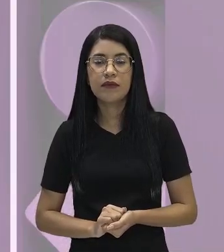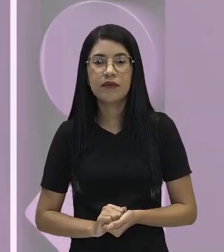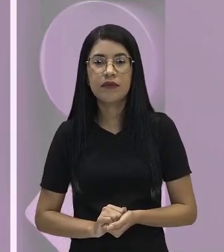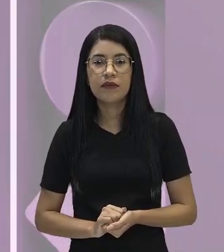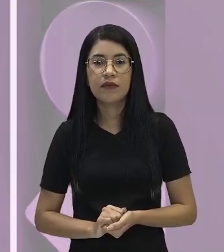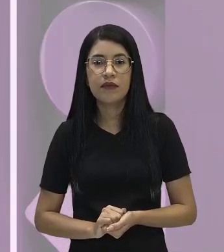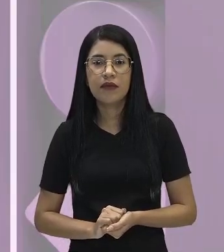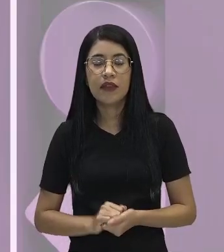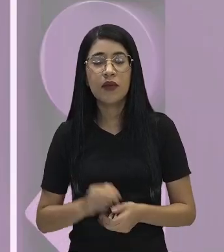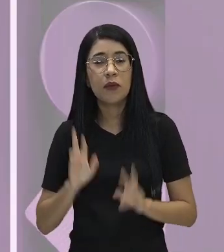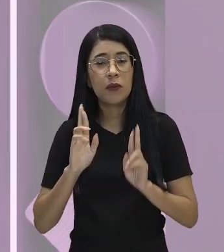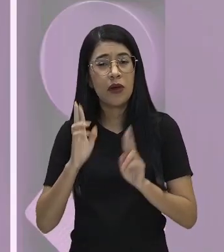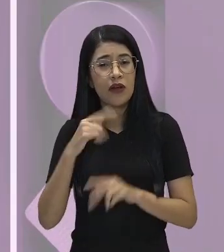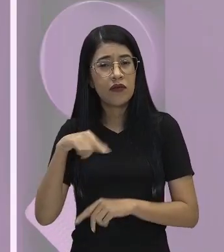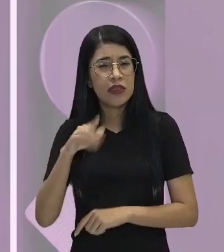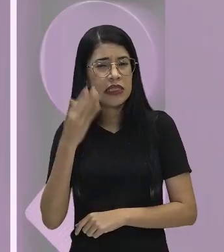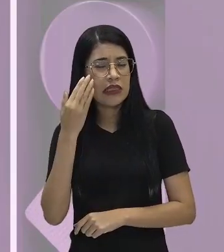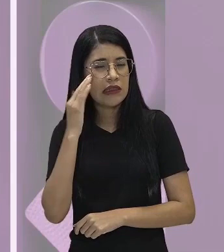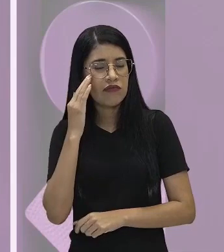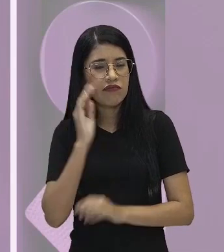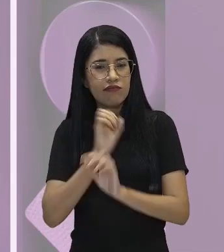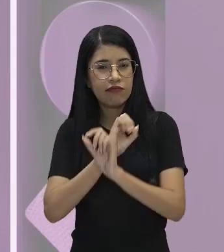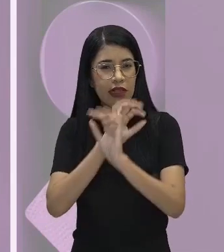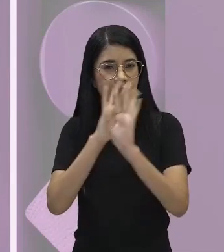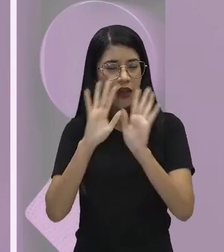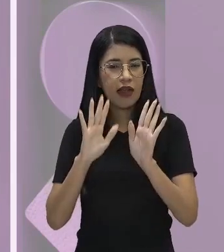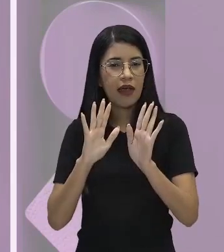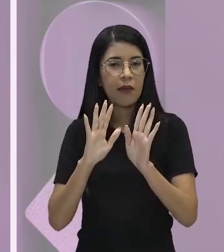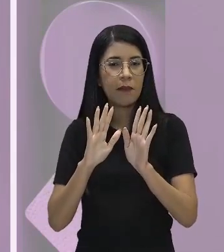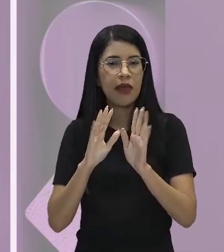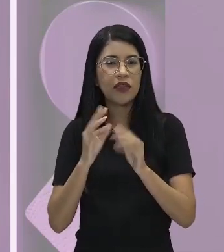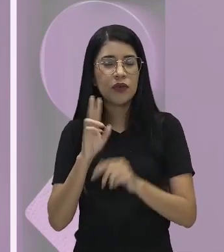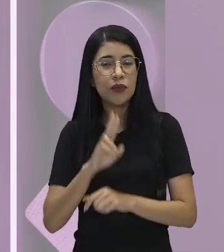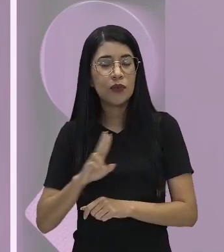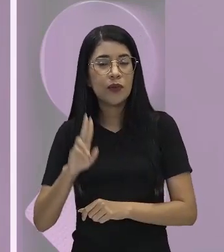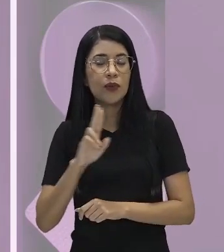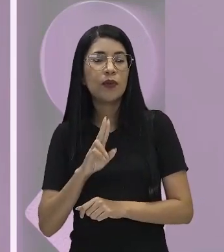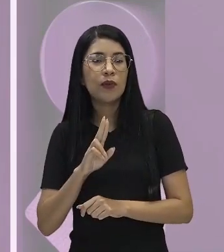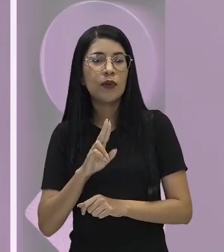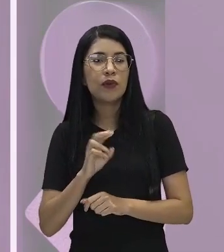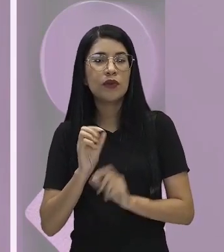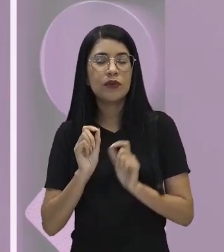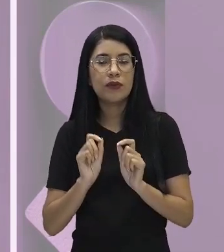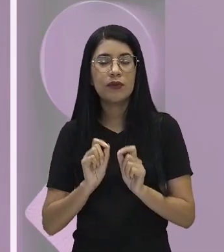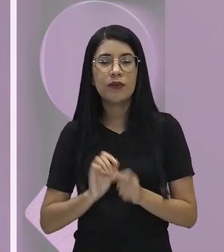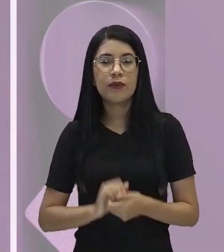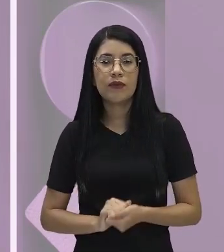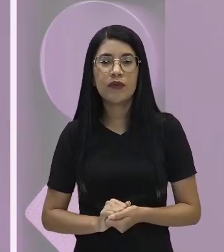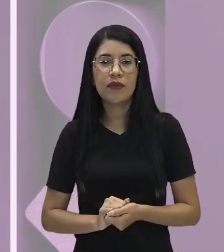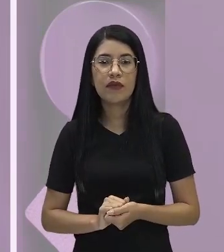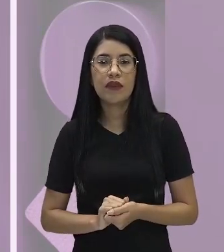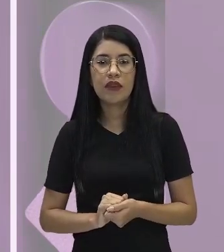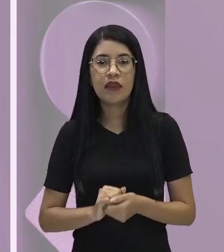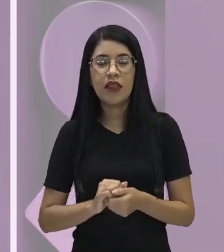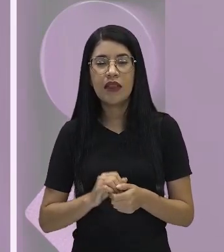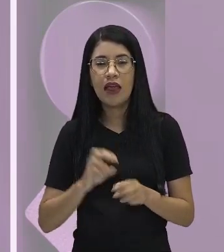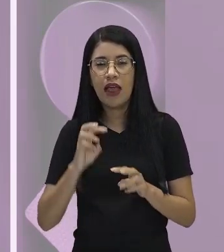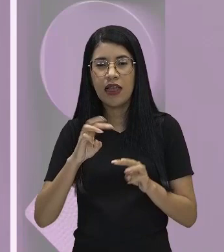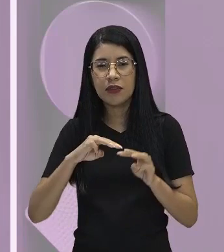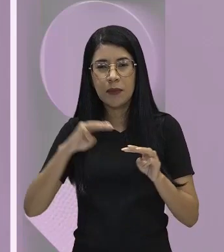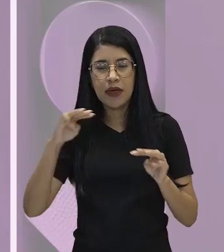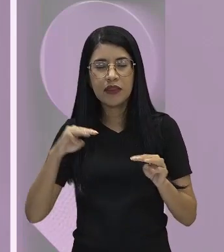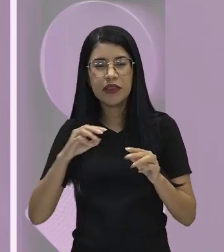B. B de beleza. Muito bem? Queridos alunos, né, espero que vocês tenham entendido bem